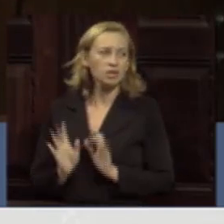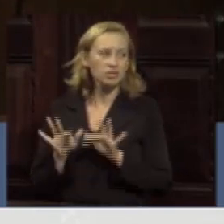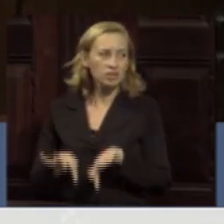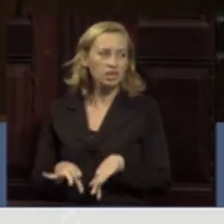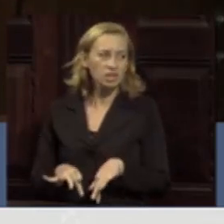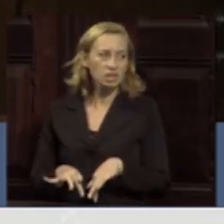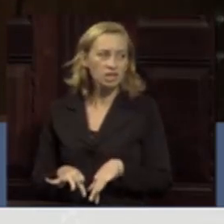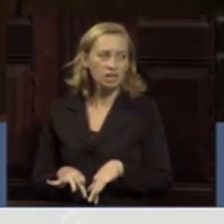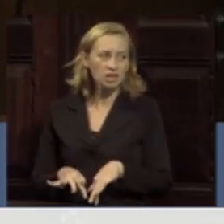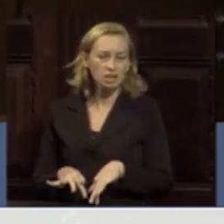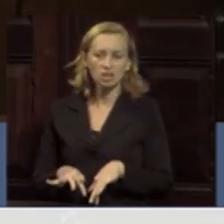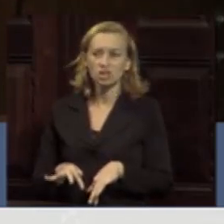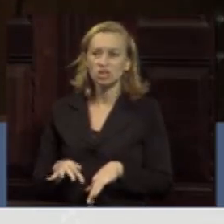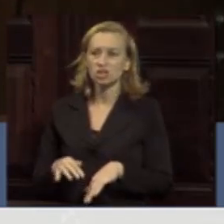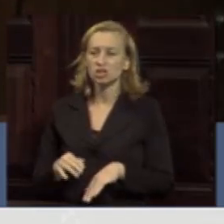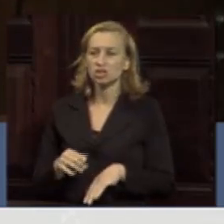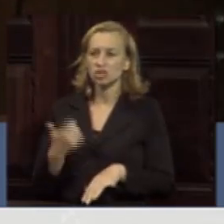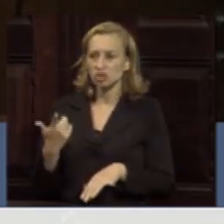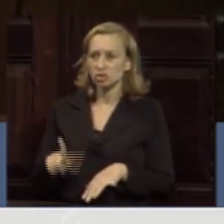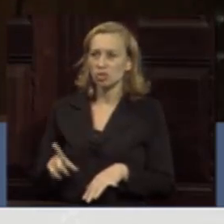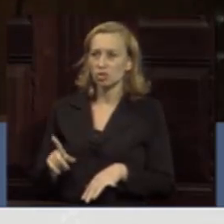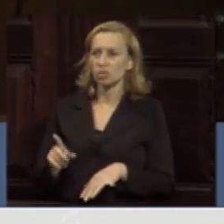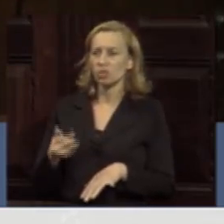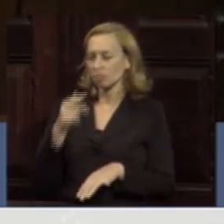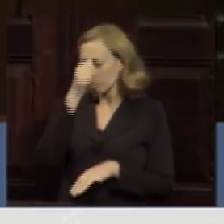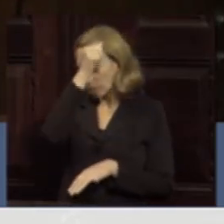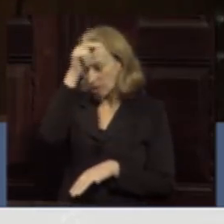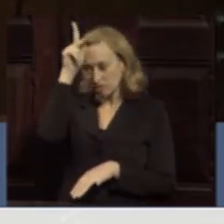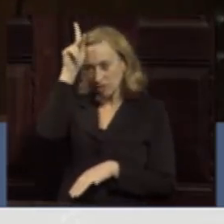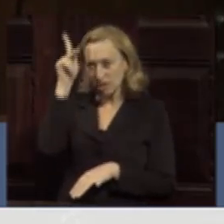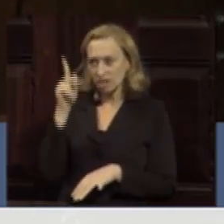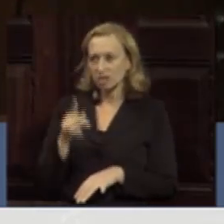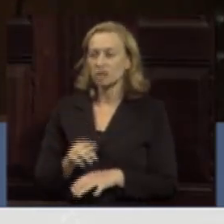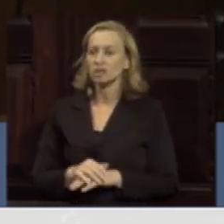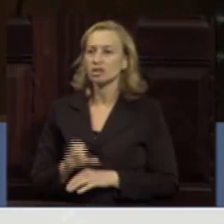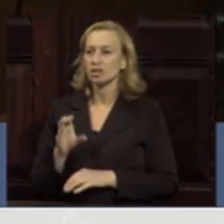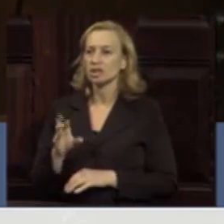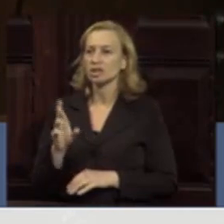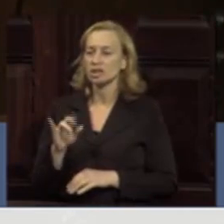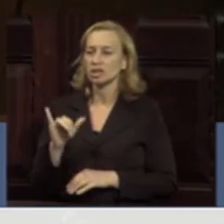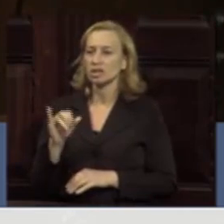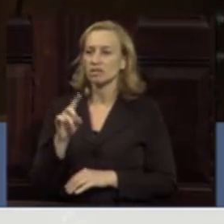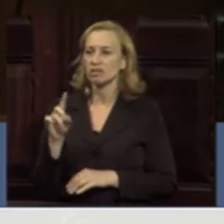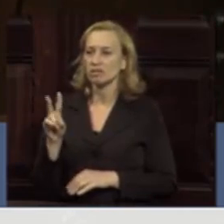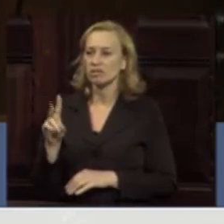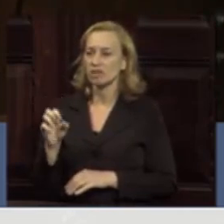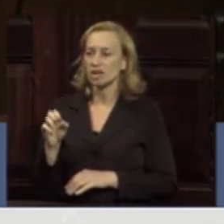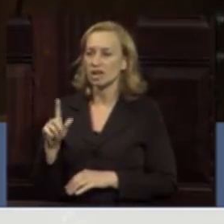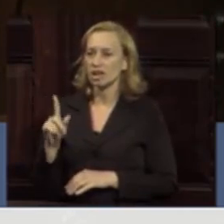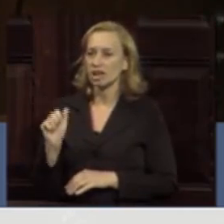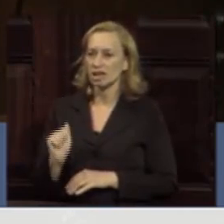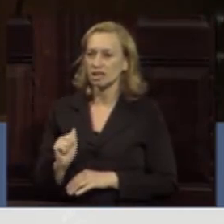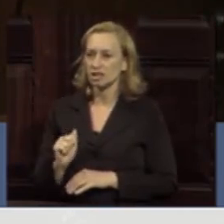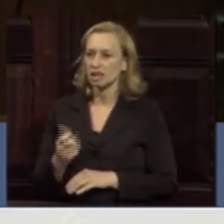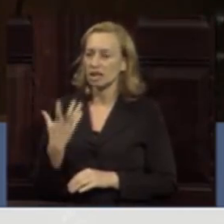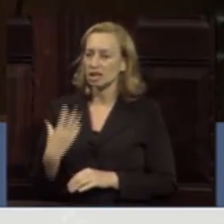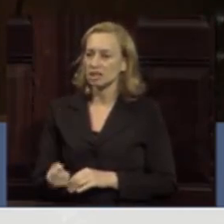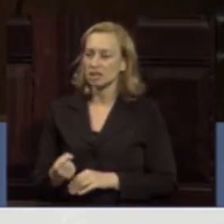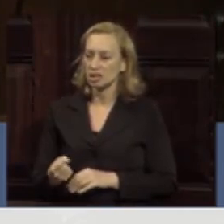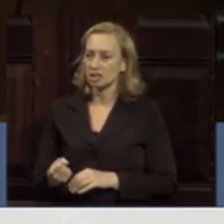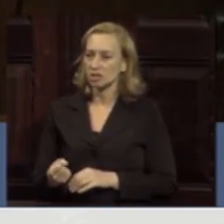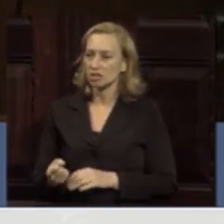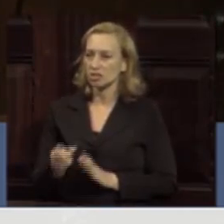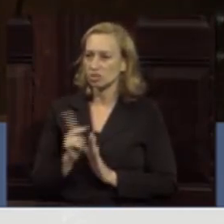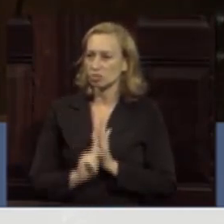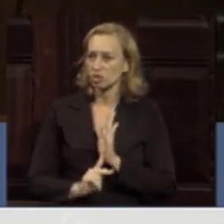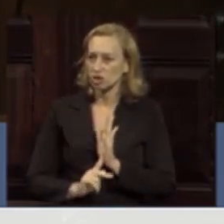presidente, de novo, o prefeito Crivella está agora com, não sei se é um programa, um projeto, onde ele está visitando as comunidades